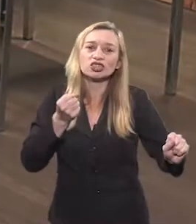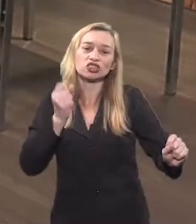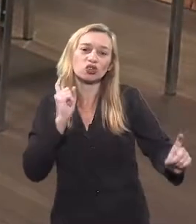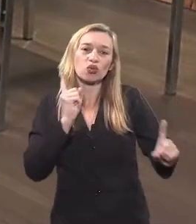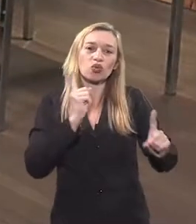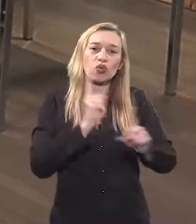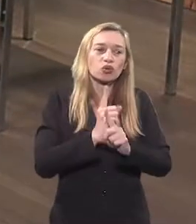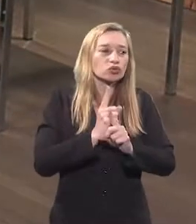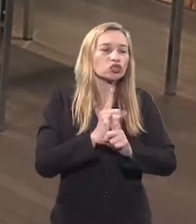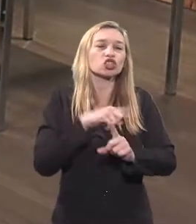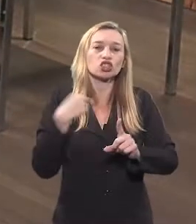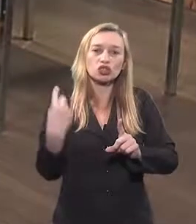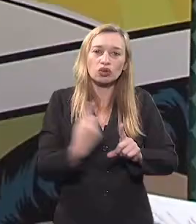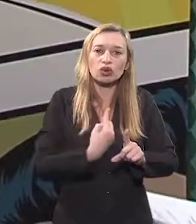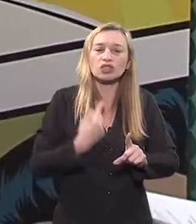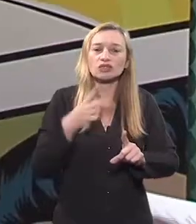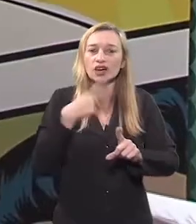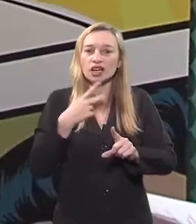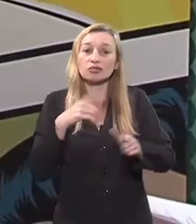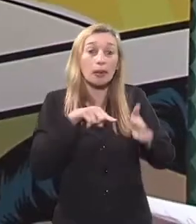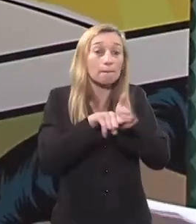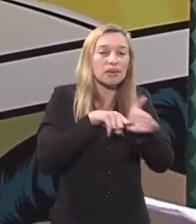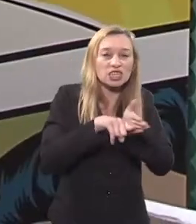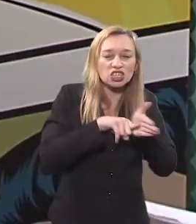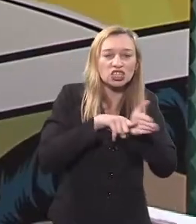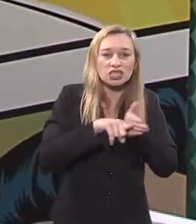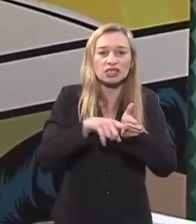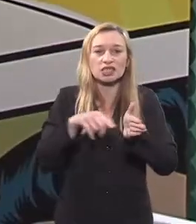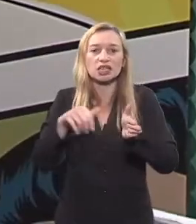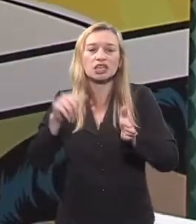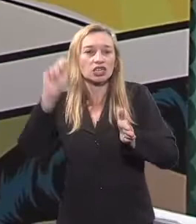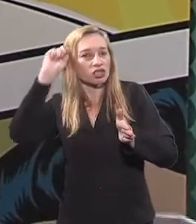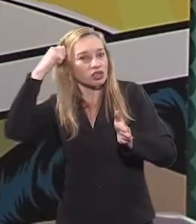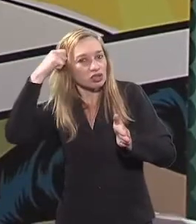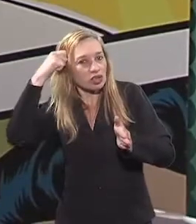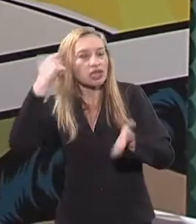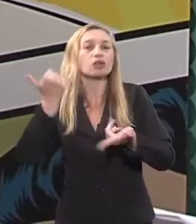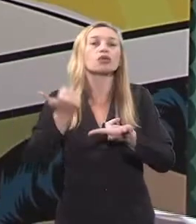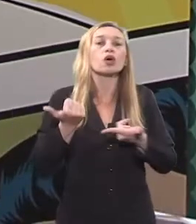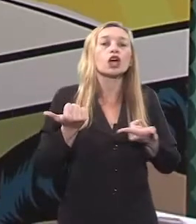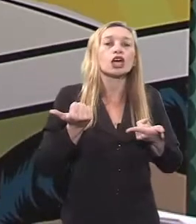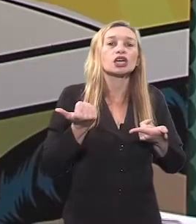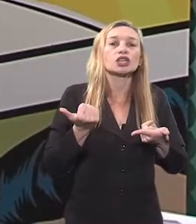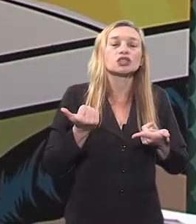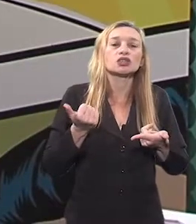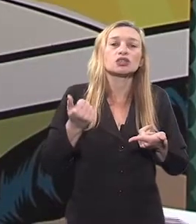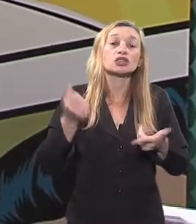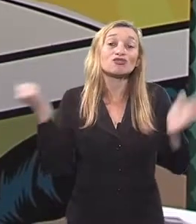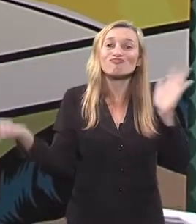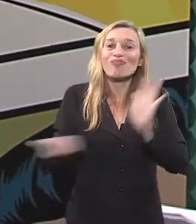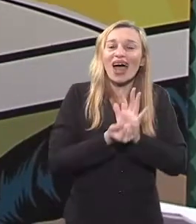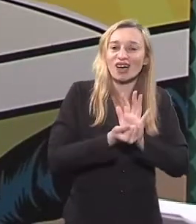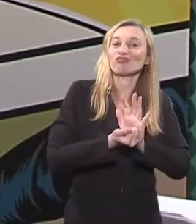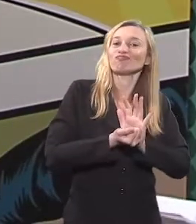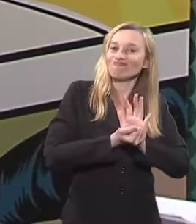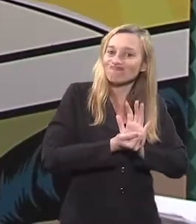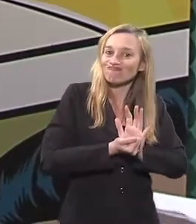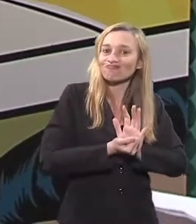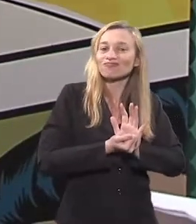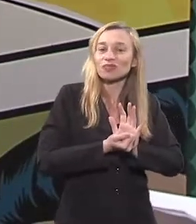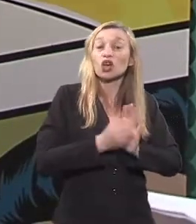grande encontro que nós chamamos de pesquisadores negros, que o marco foi